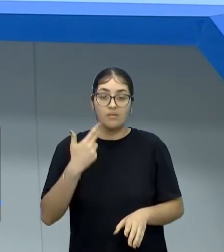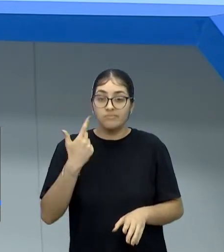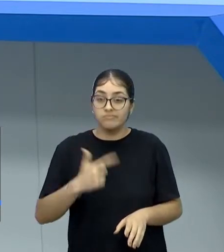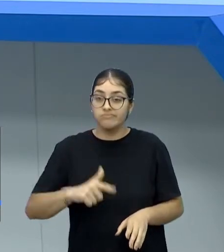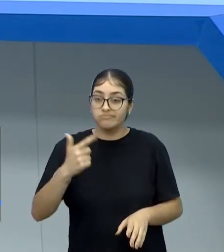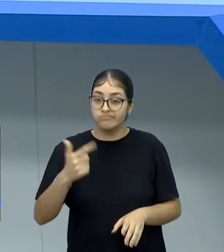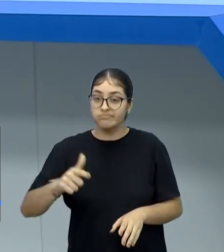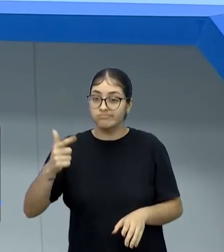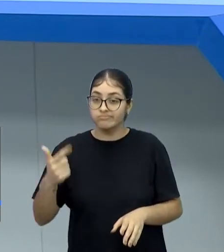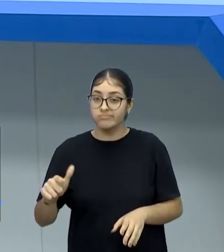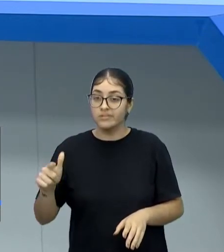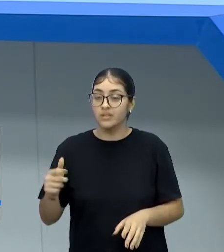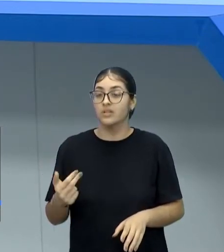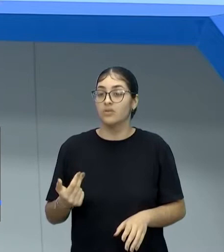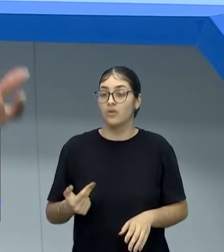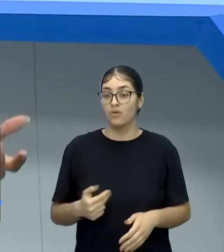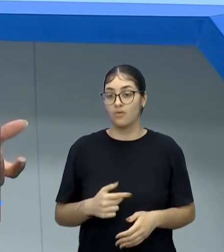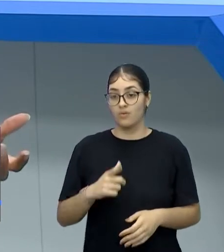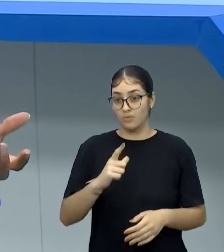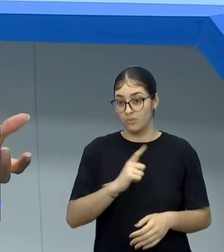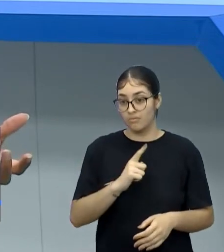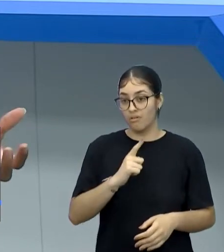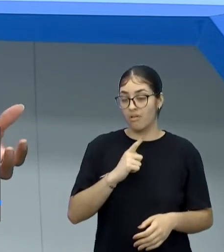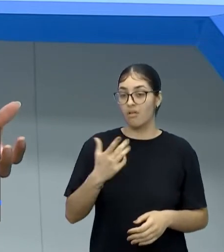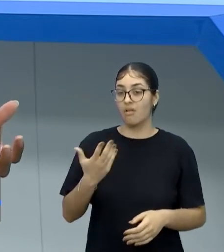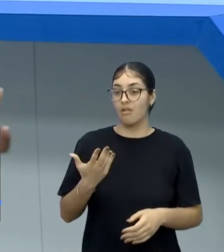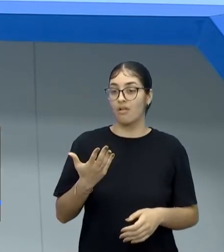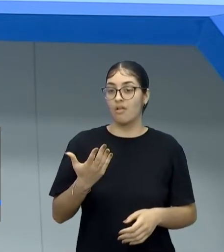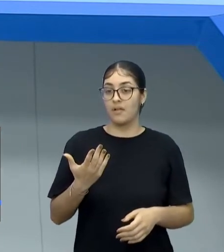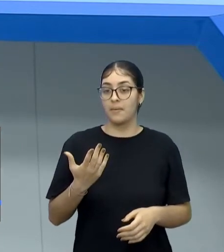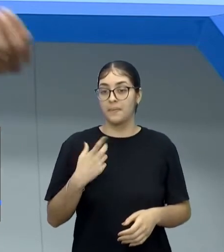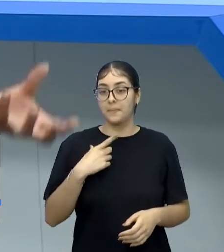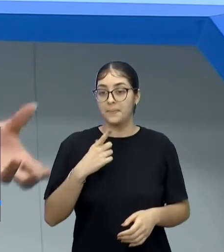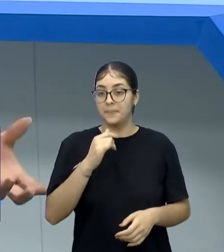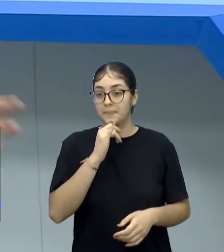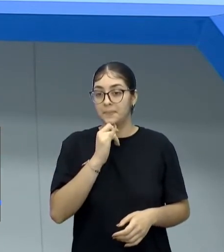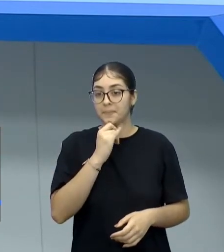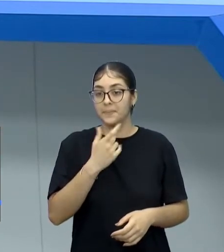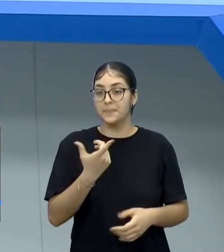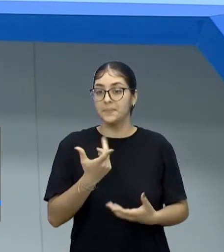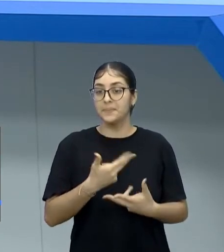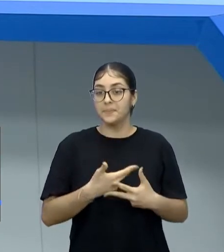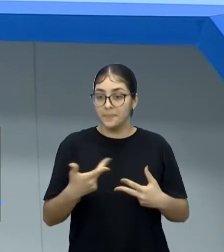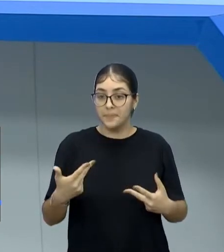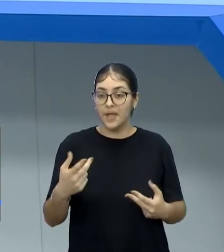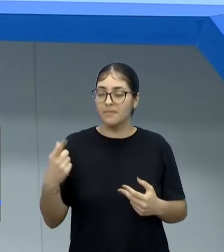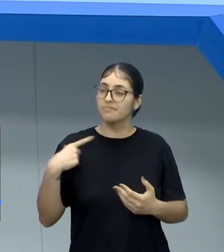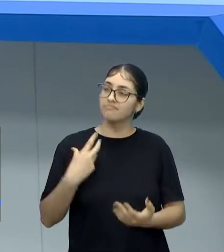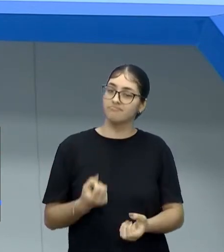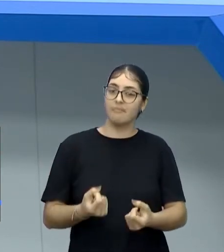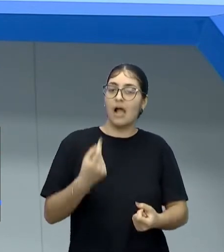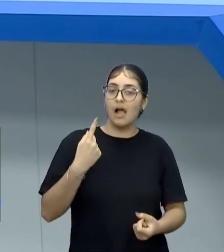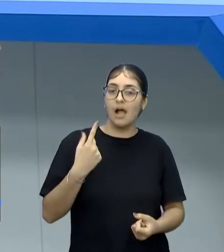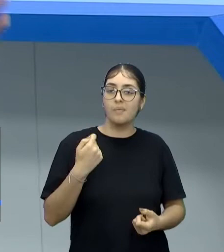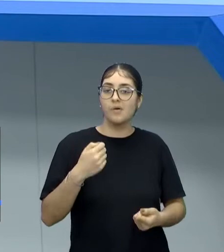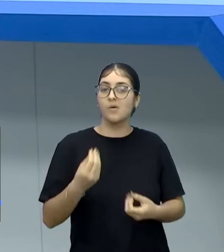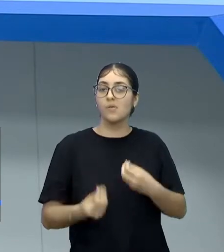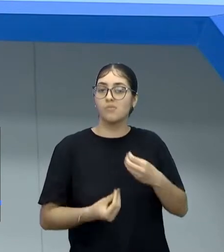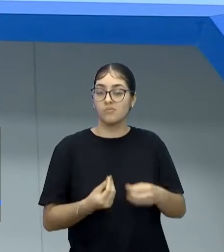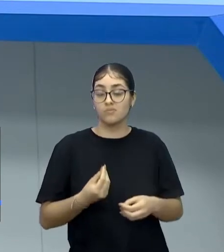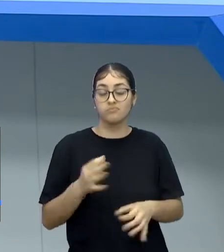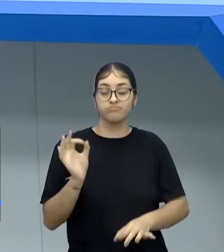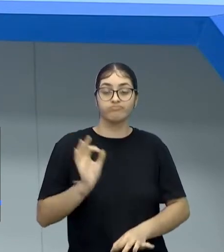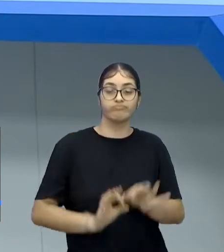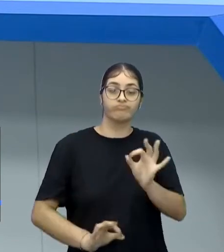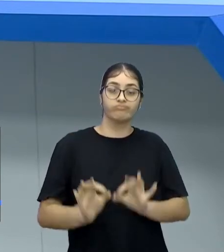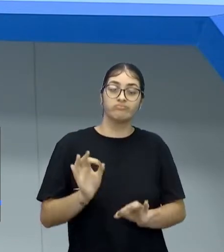quando repete, vai repetir se tiver alguma indicação, algum comando, essas coisas aparecem e a gente tem que ver como programar, que são